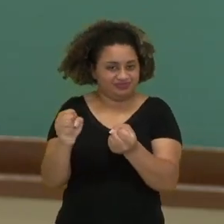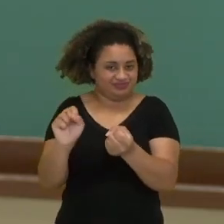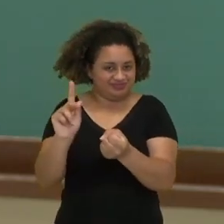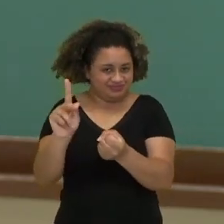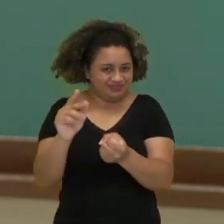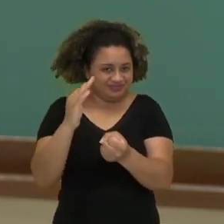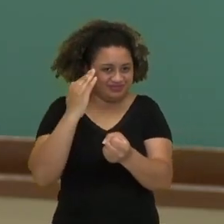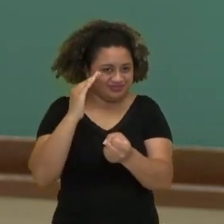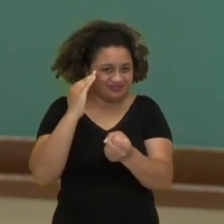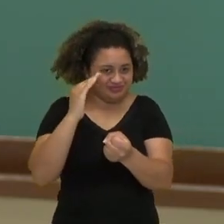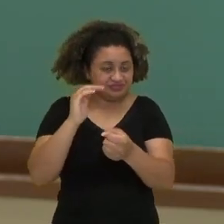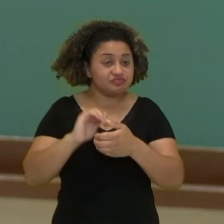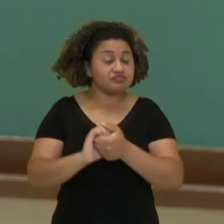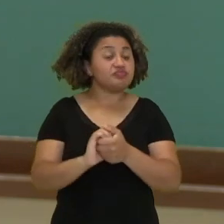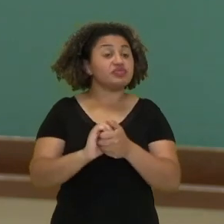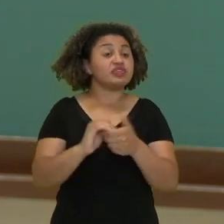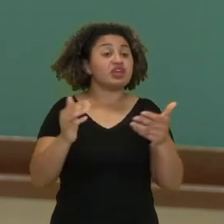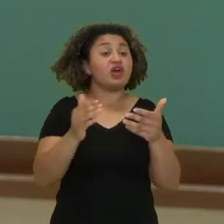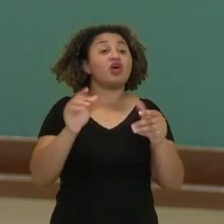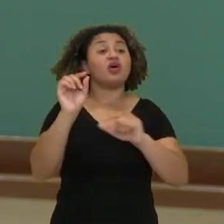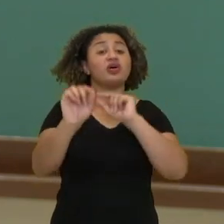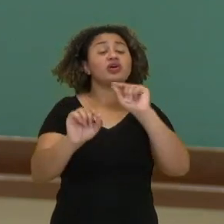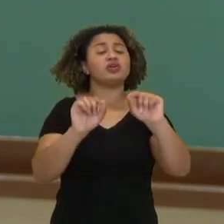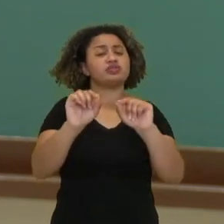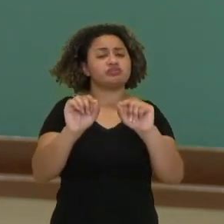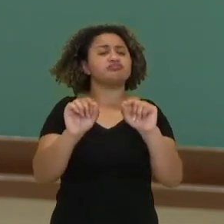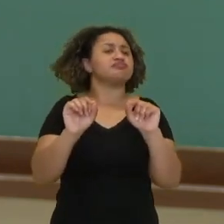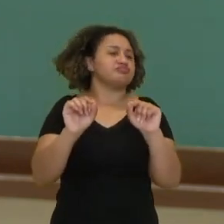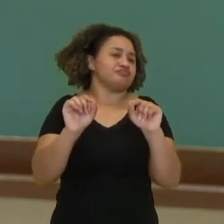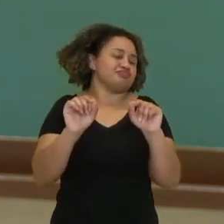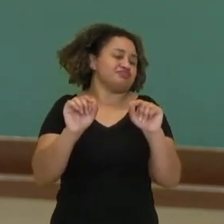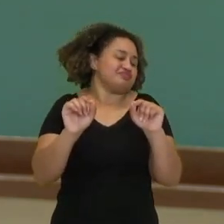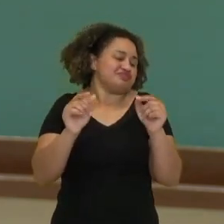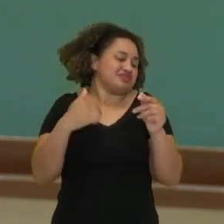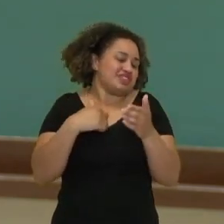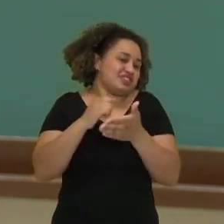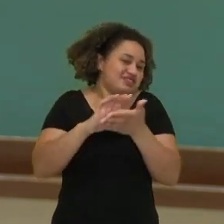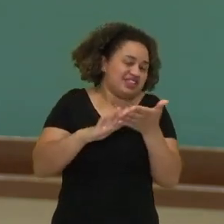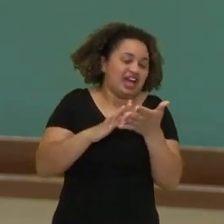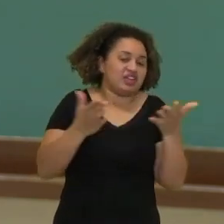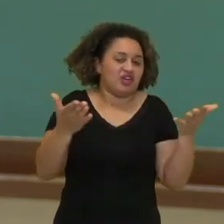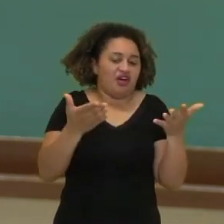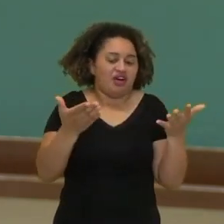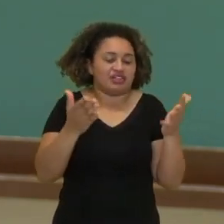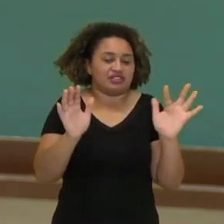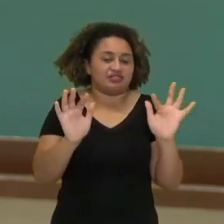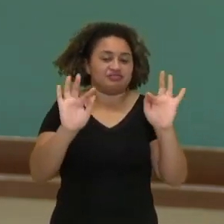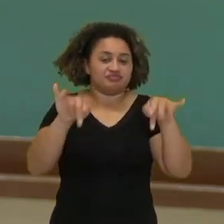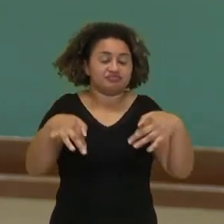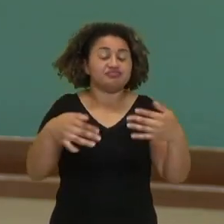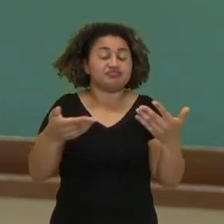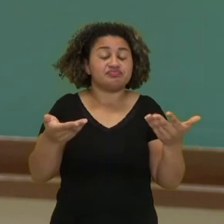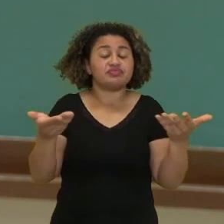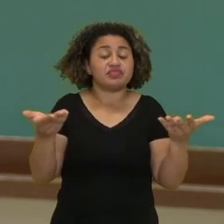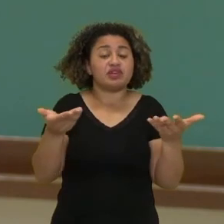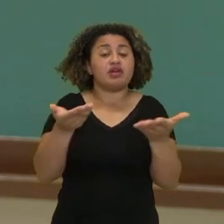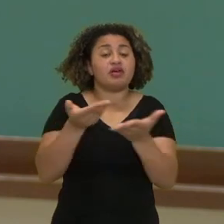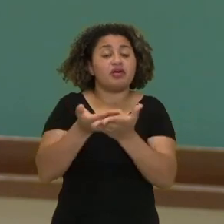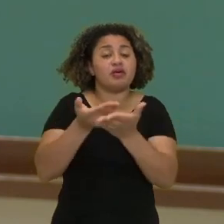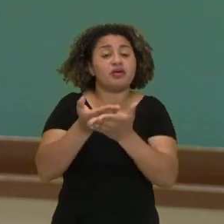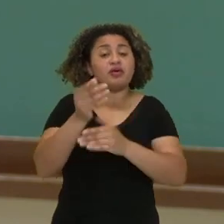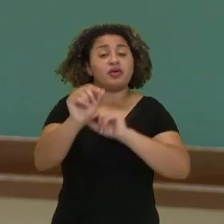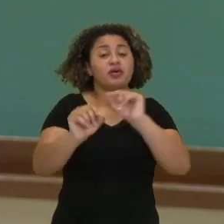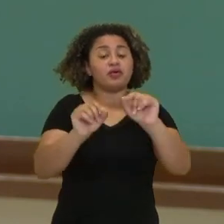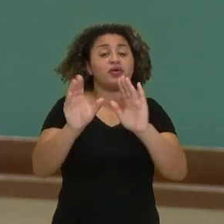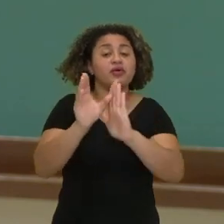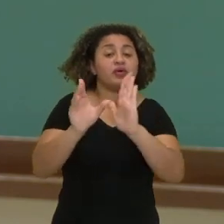ok? Vamos lá, então. Bom, não temos mais exercício. Nesta aula, nós